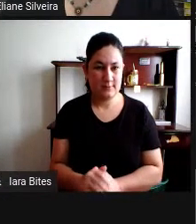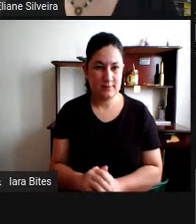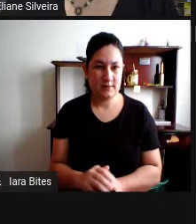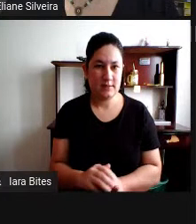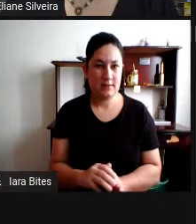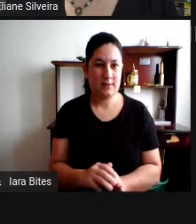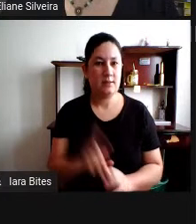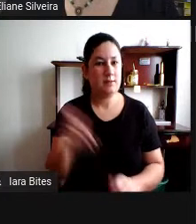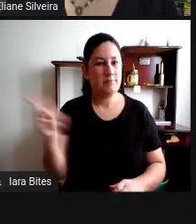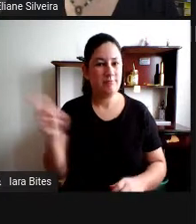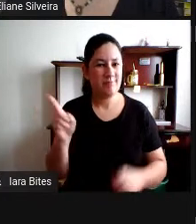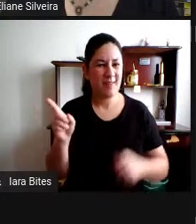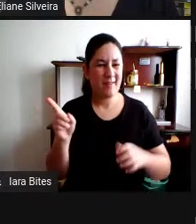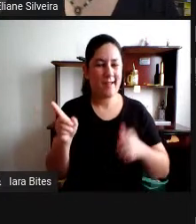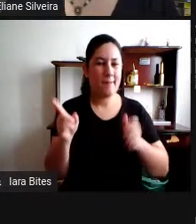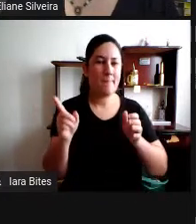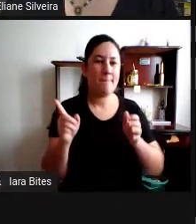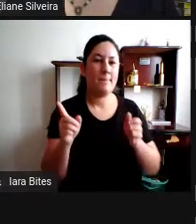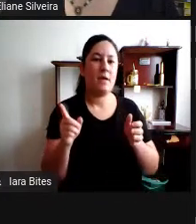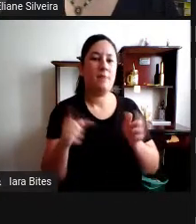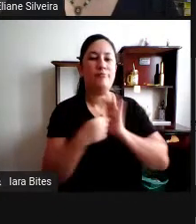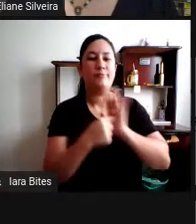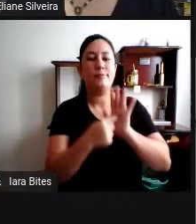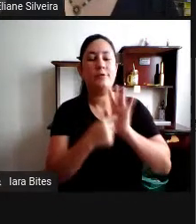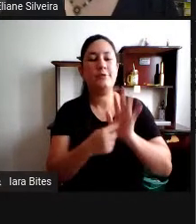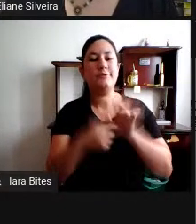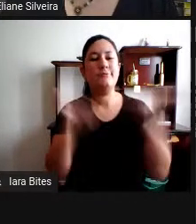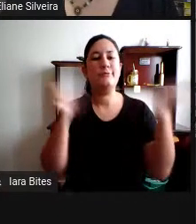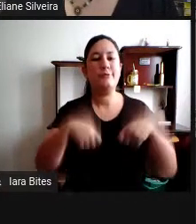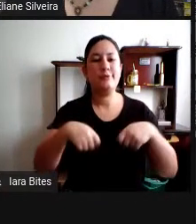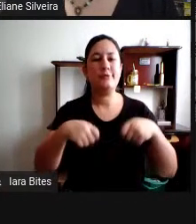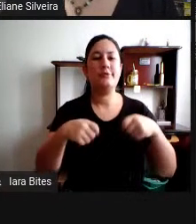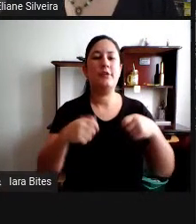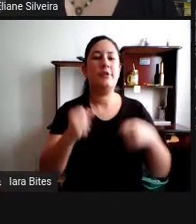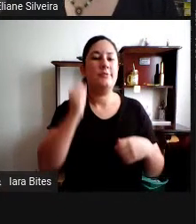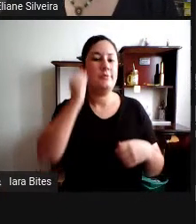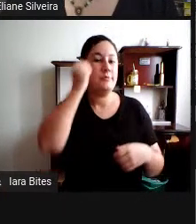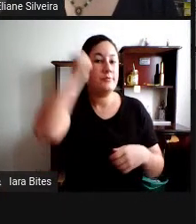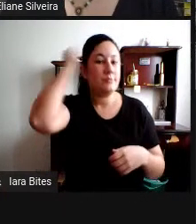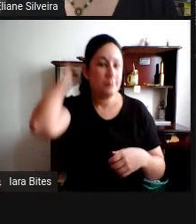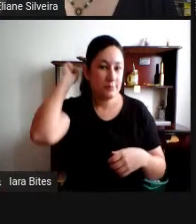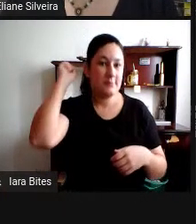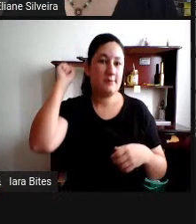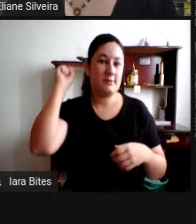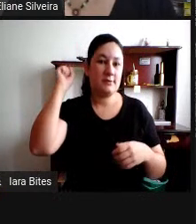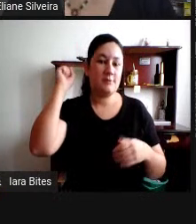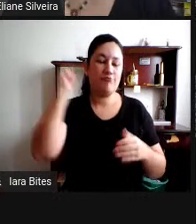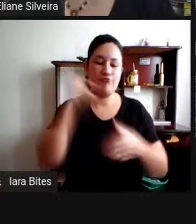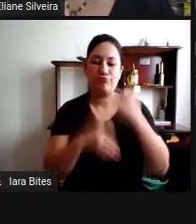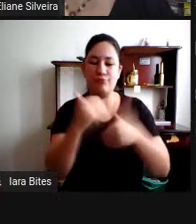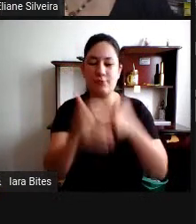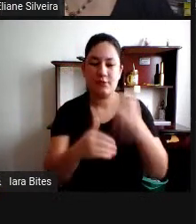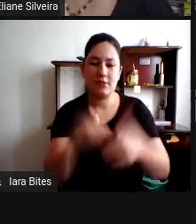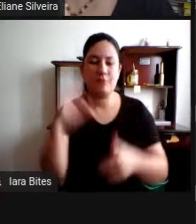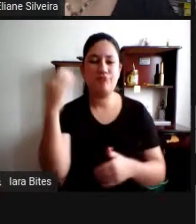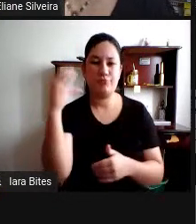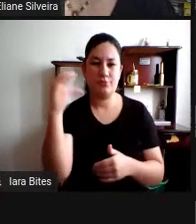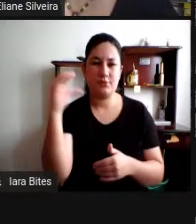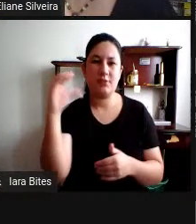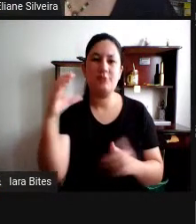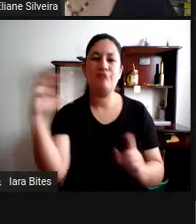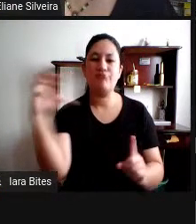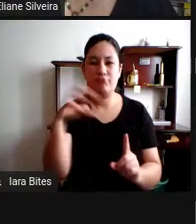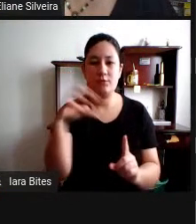possibilidade de Saussure não só ter legado os fundamentos de uma ciência, mas também, nas palavras do Mioner,